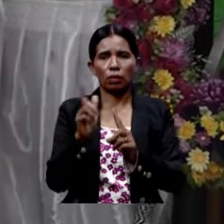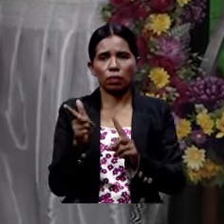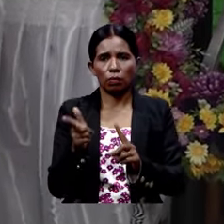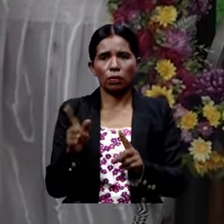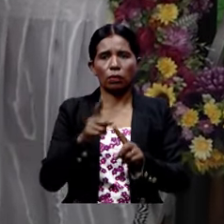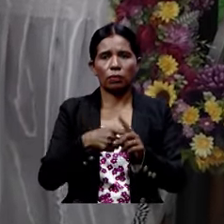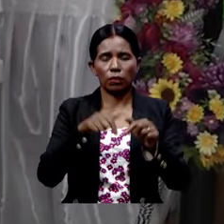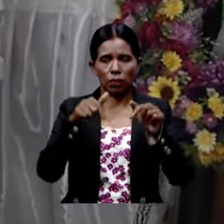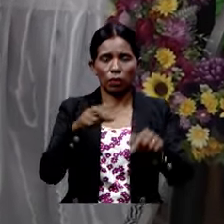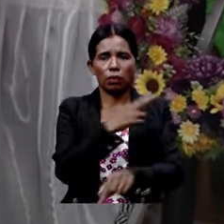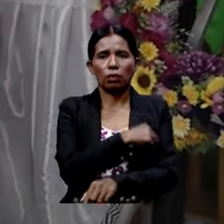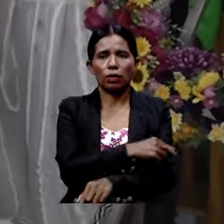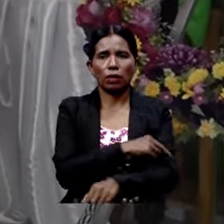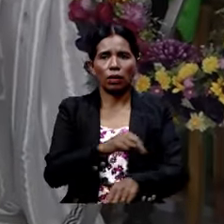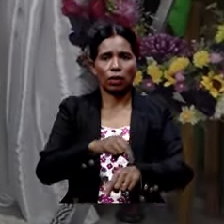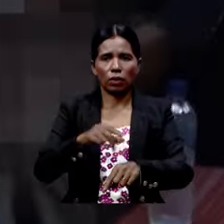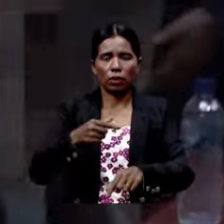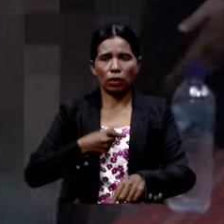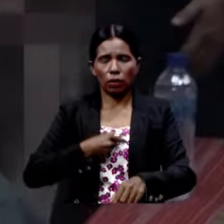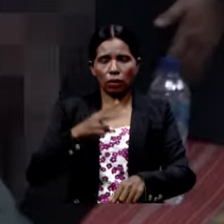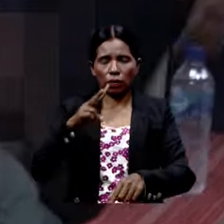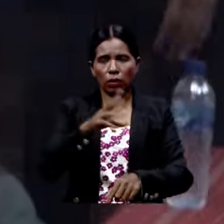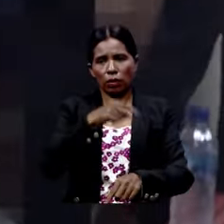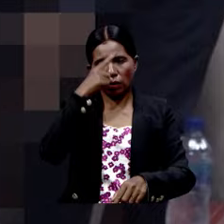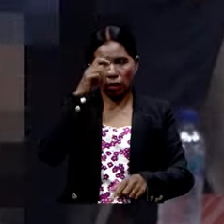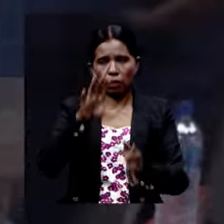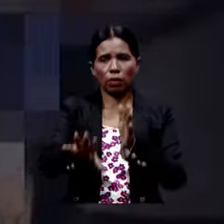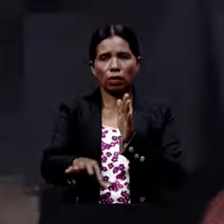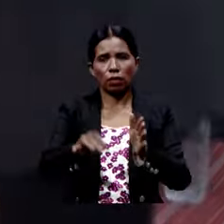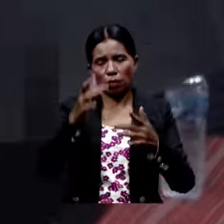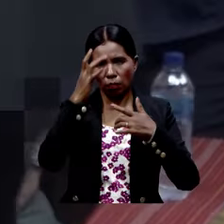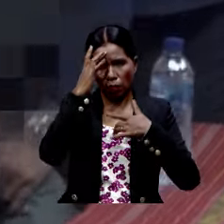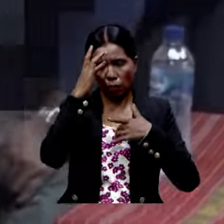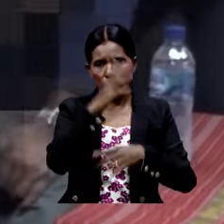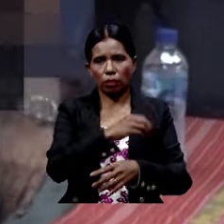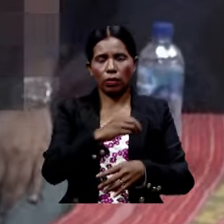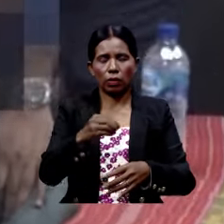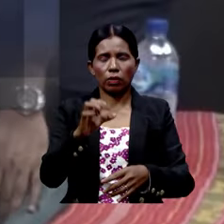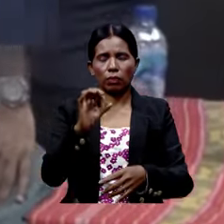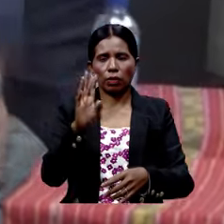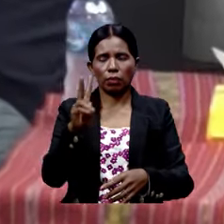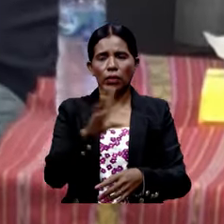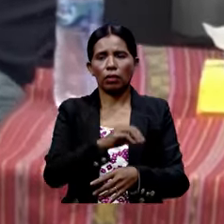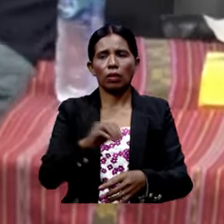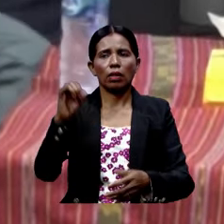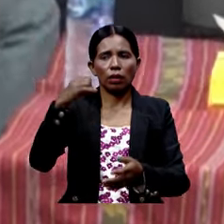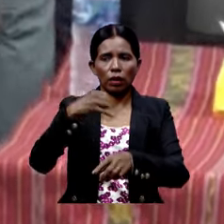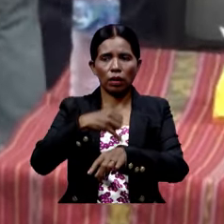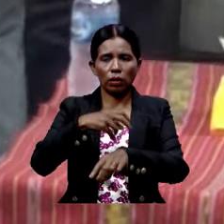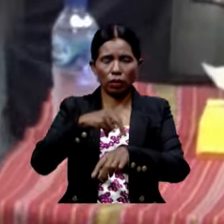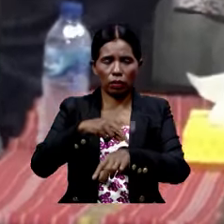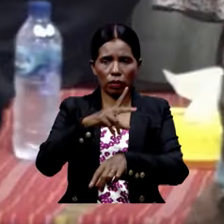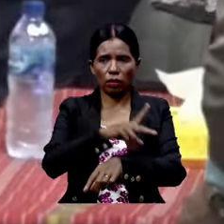fulang ne ia Hospital Nacional Girvaladares tamba heta nataka San Juan ia sala VIP Aeroporto Internacional